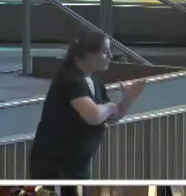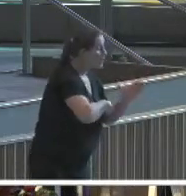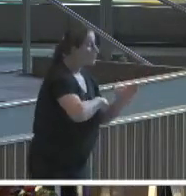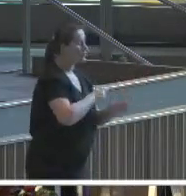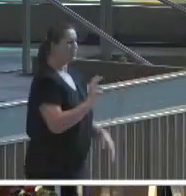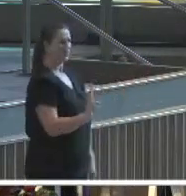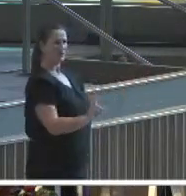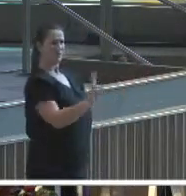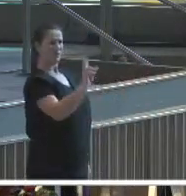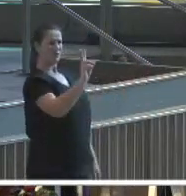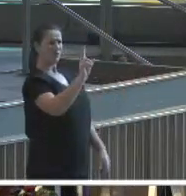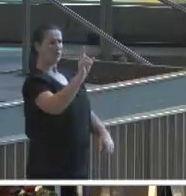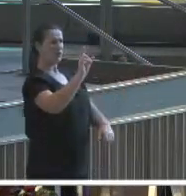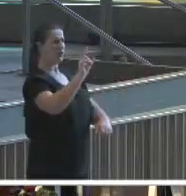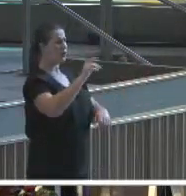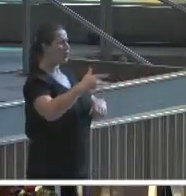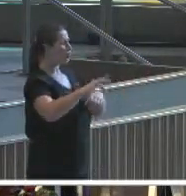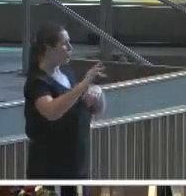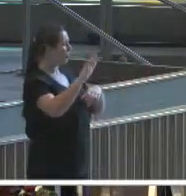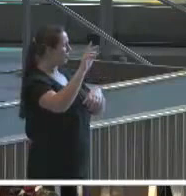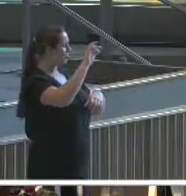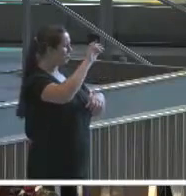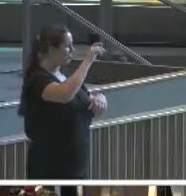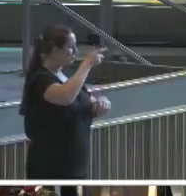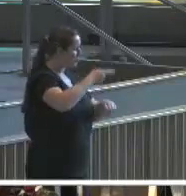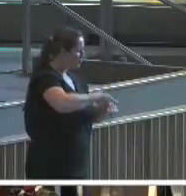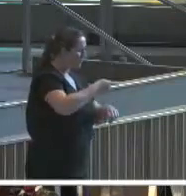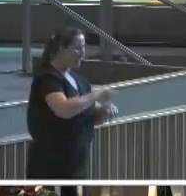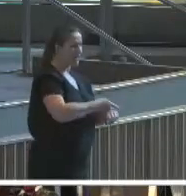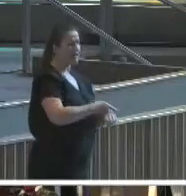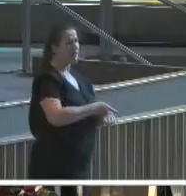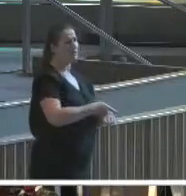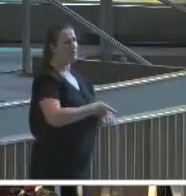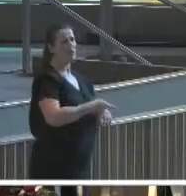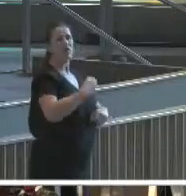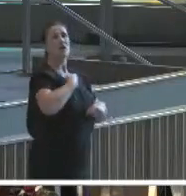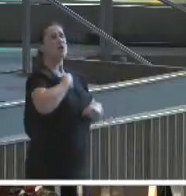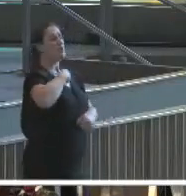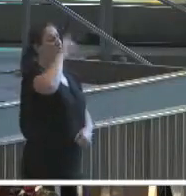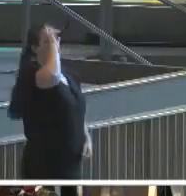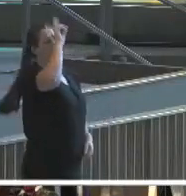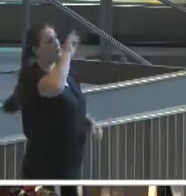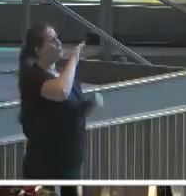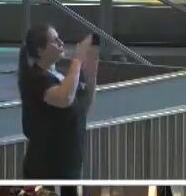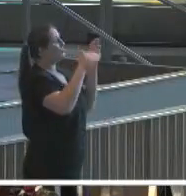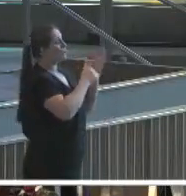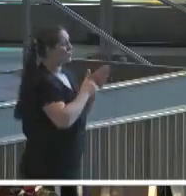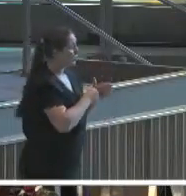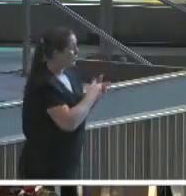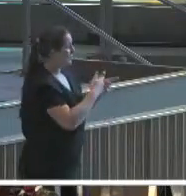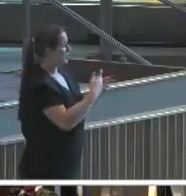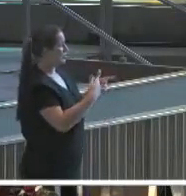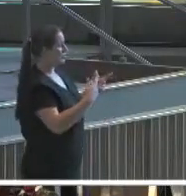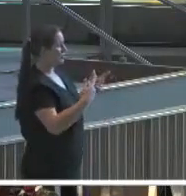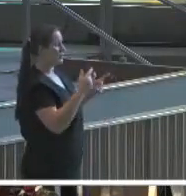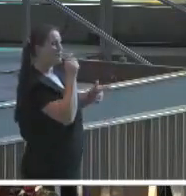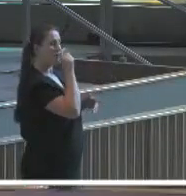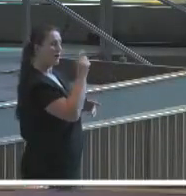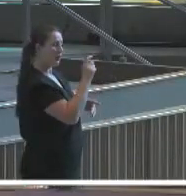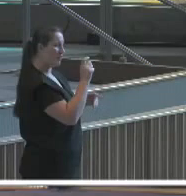ouro não tem nada a ver, porque eu sou o dono da prata e do ouro, eu criei tudo do nada com a palavra do meu